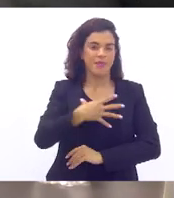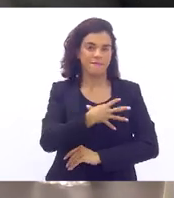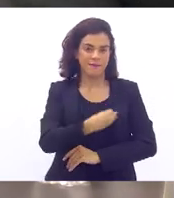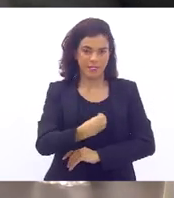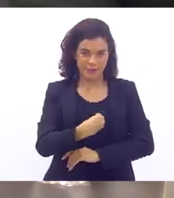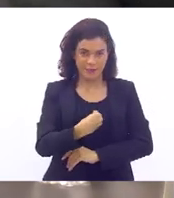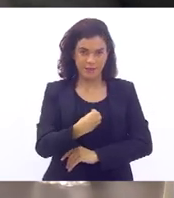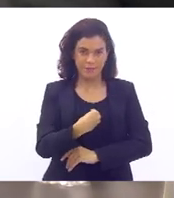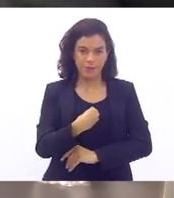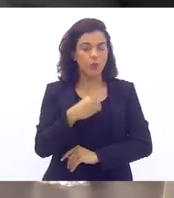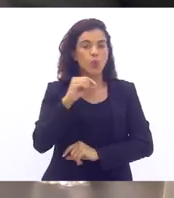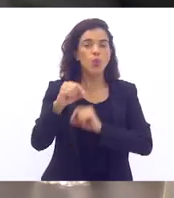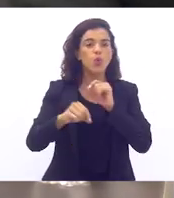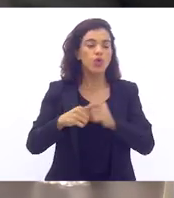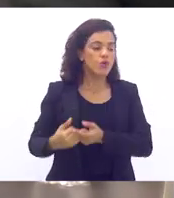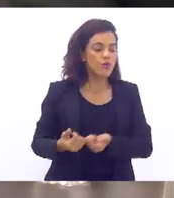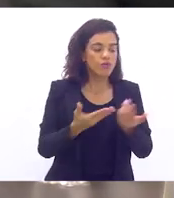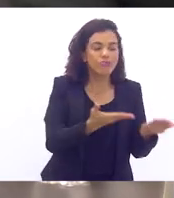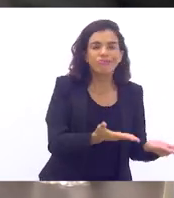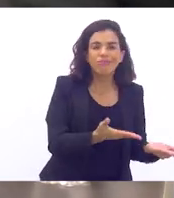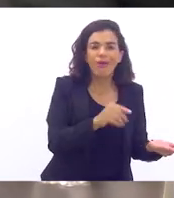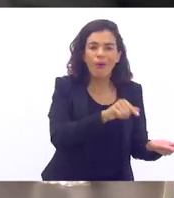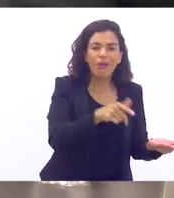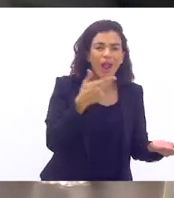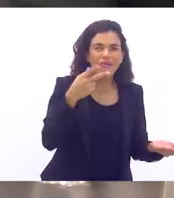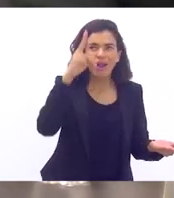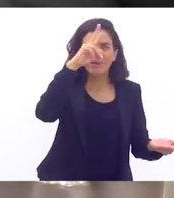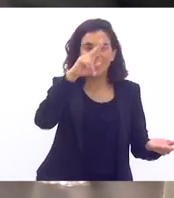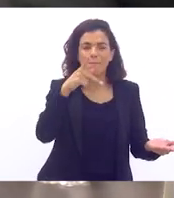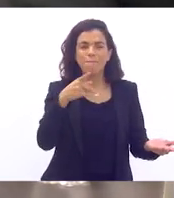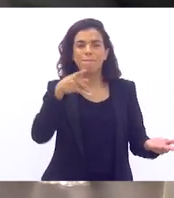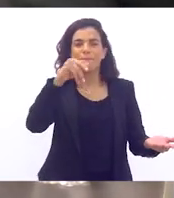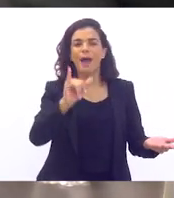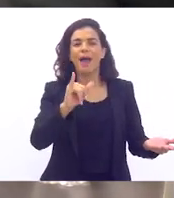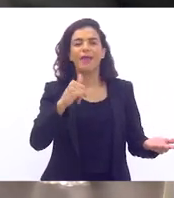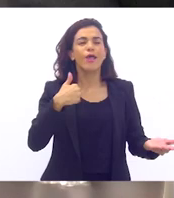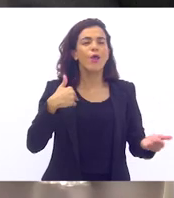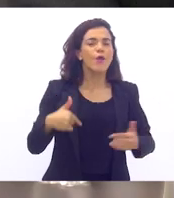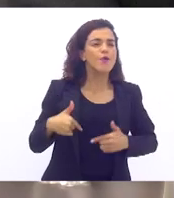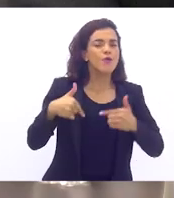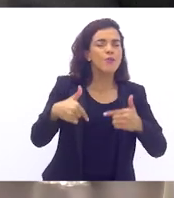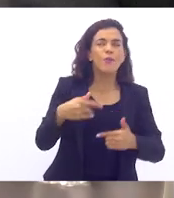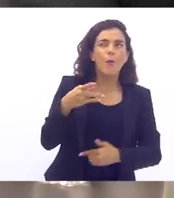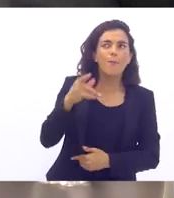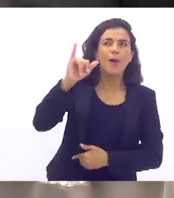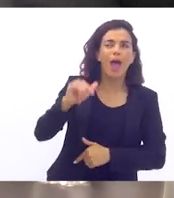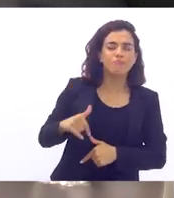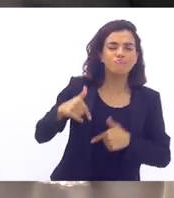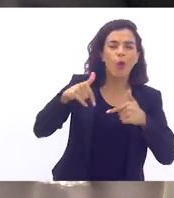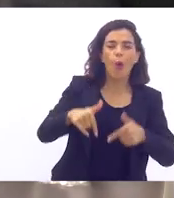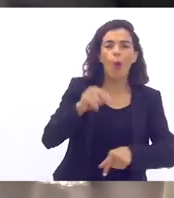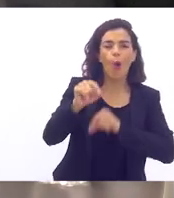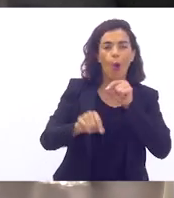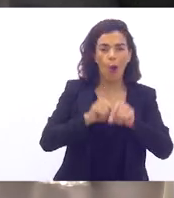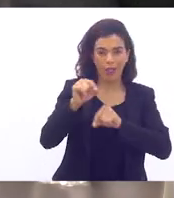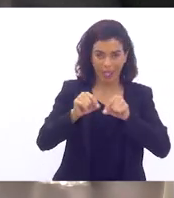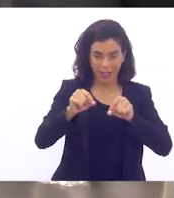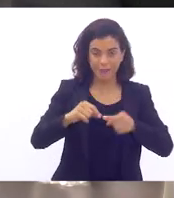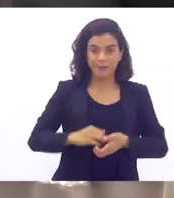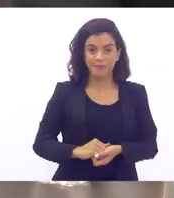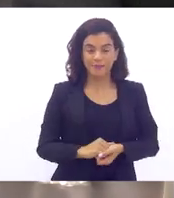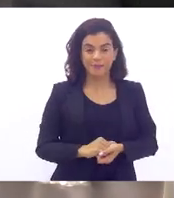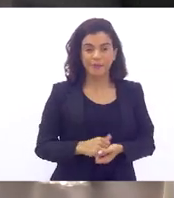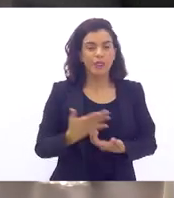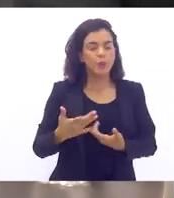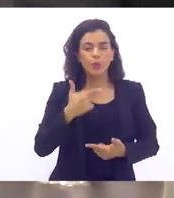quando eu me for o que que ela vai dizer sobre aquilo que eu realizei aquilo que eu fiz e não há dúvida nenhuma